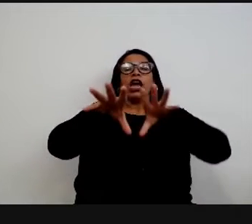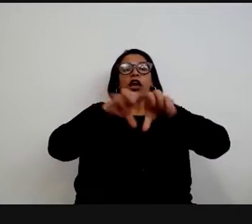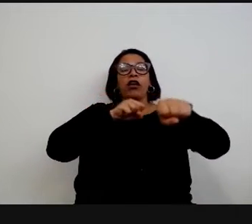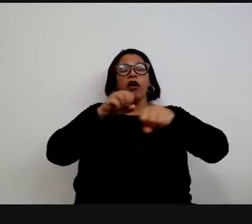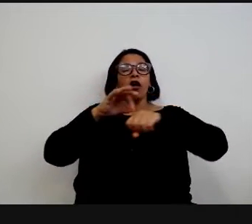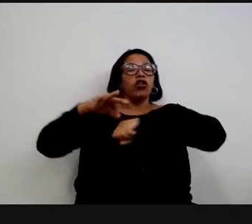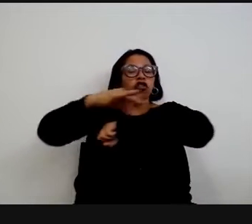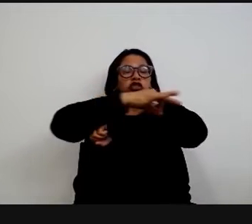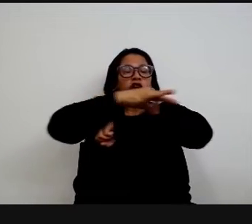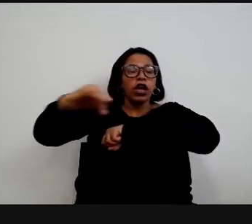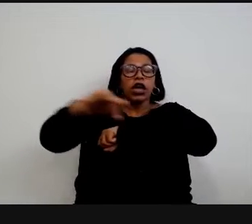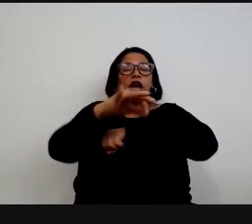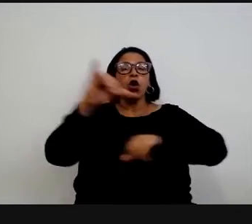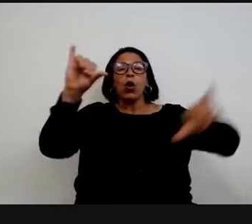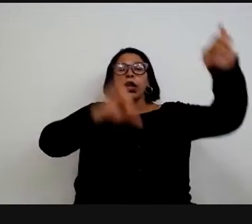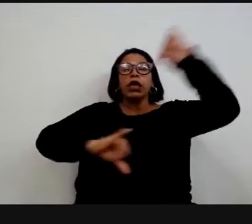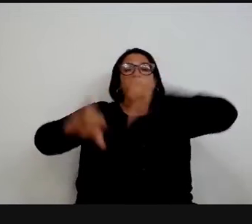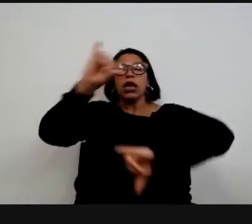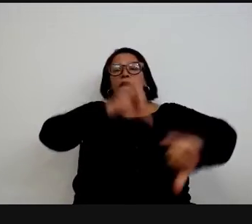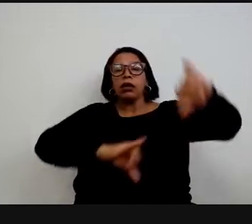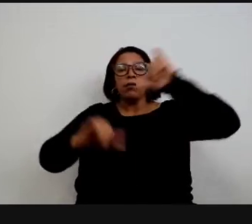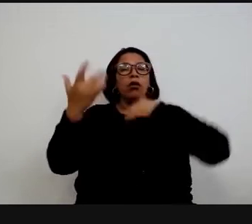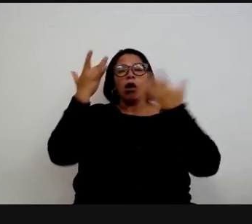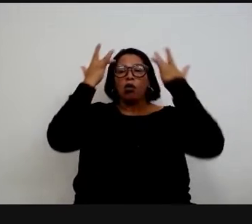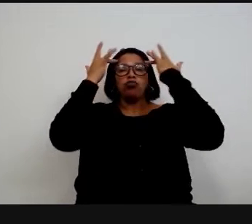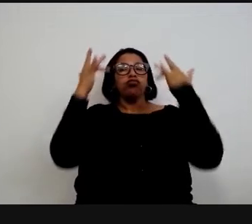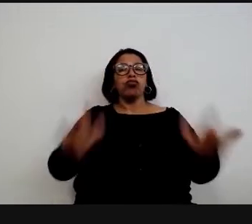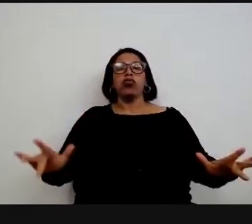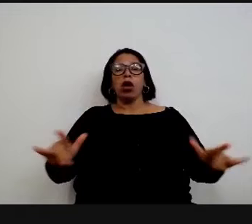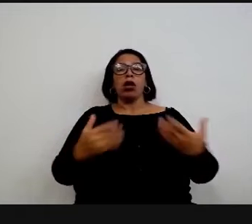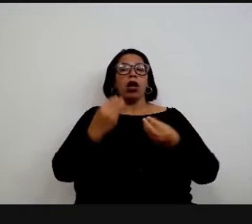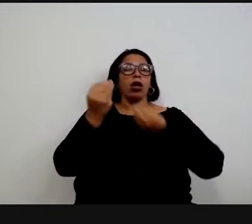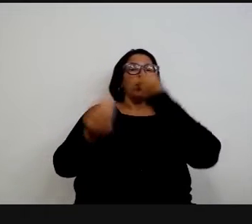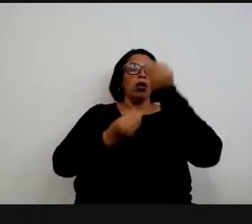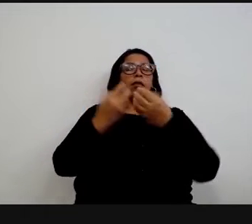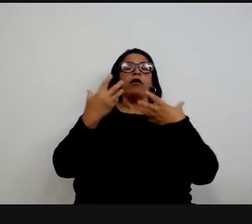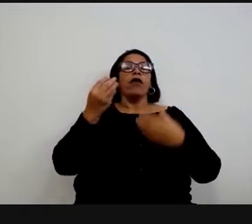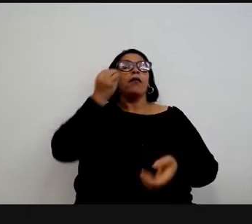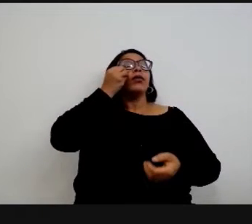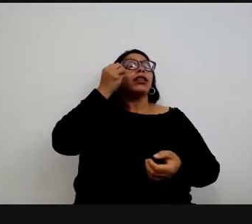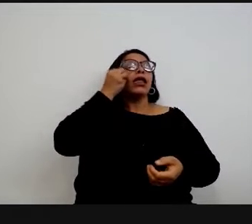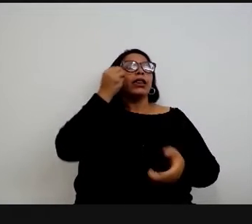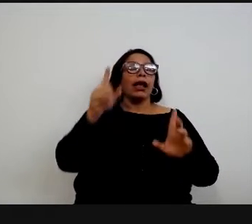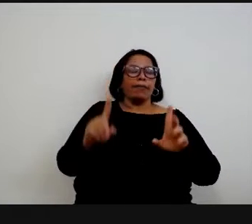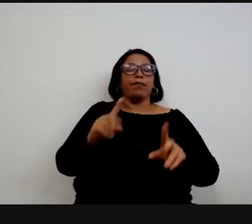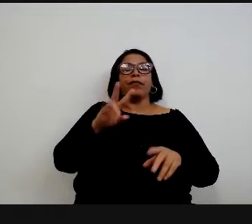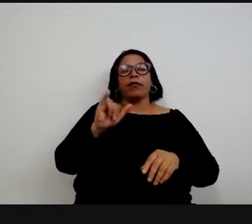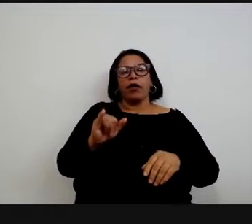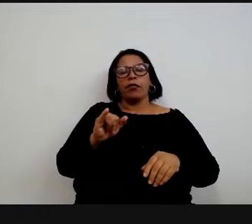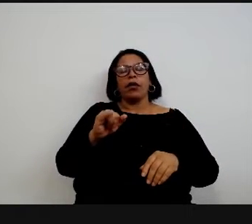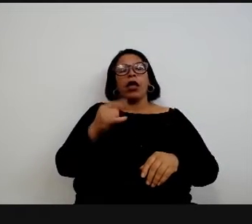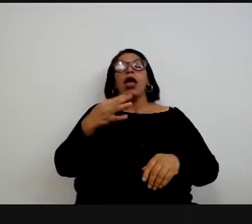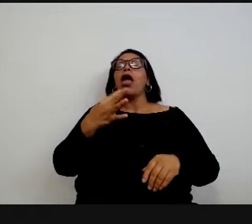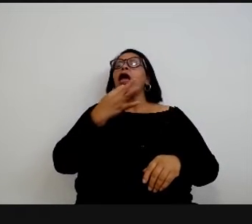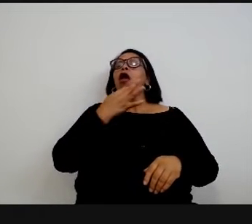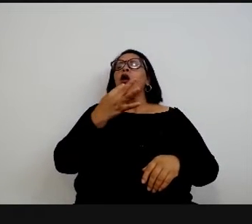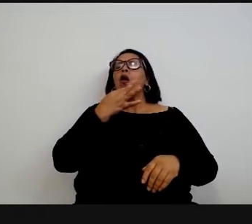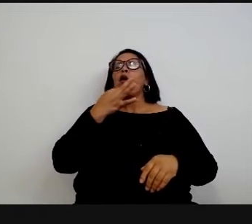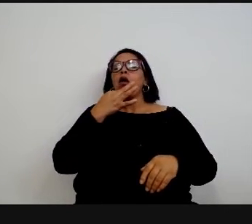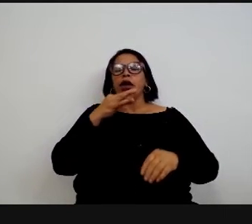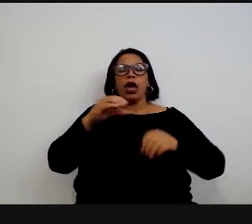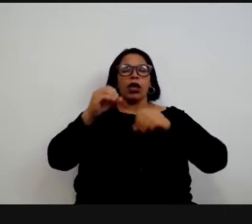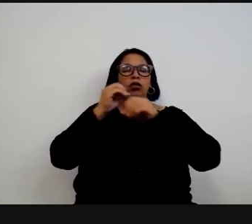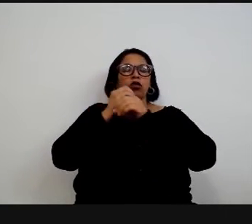digo, meu amigo, como é que a gente vai fazer? Ele disse, eu não sei de nada. Aí eu disse assim, então vamos fazer assim. Ele disse assim, não, eu conheço